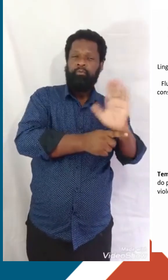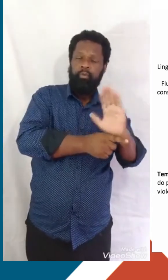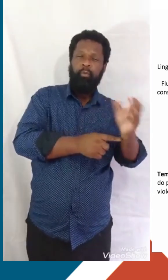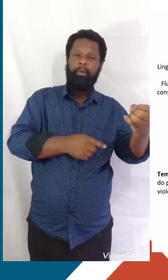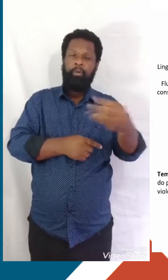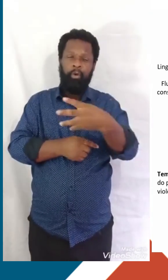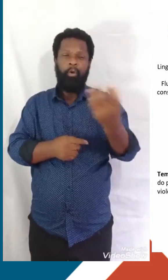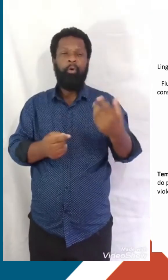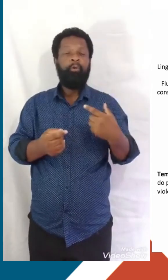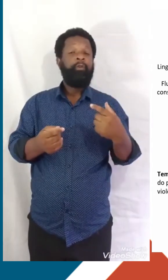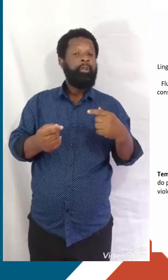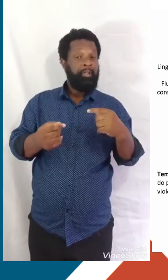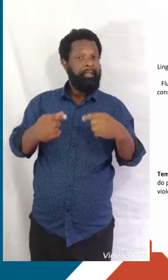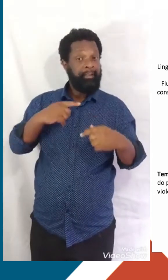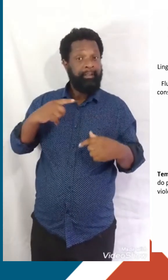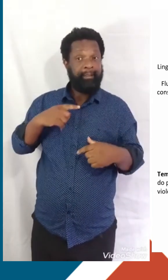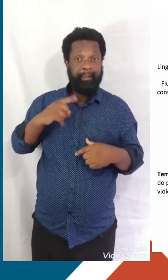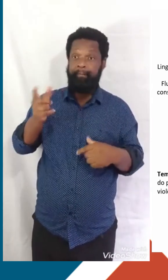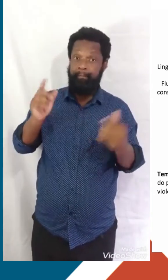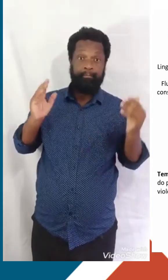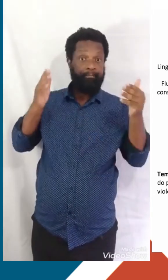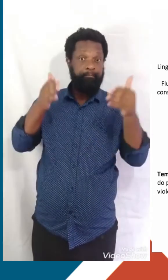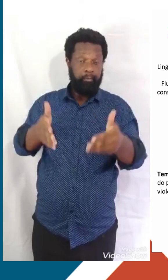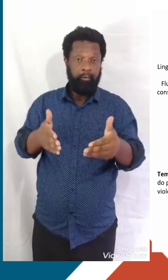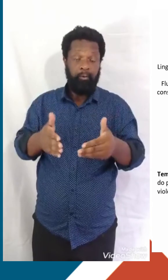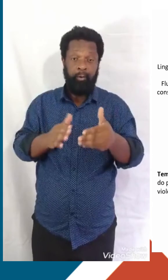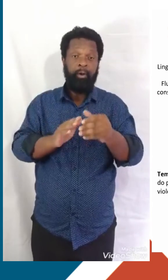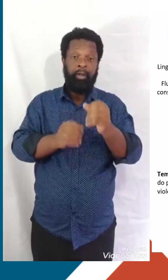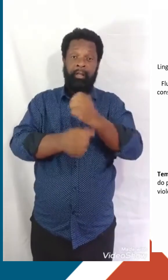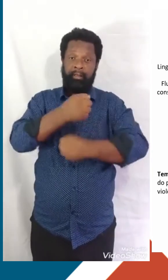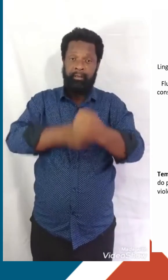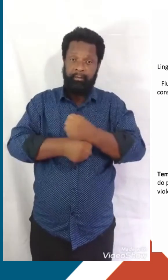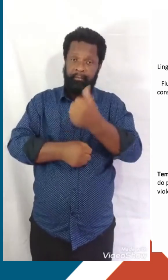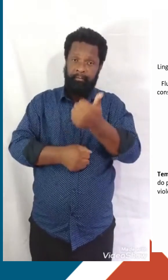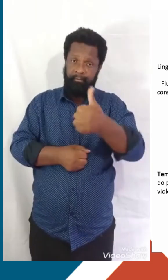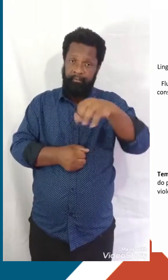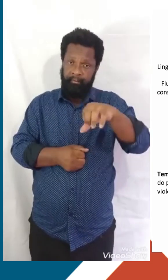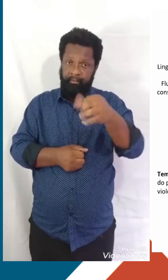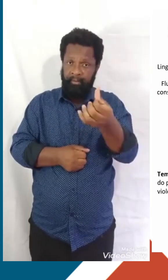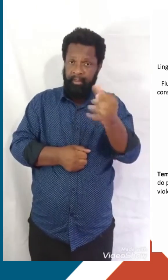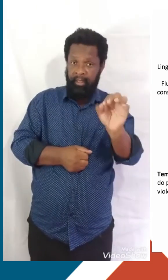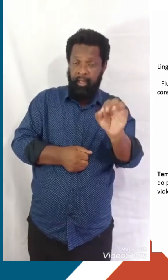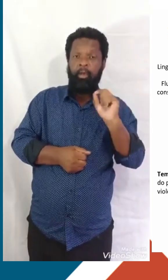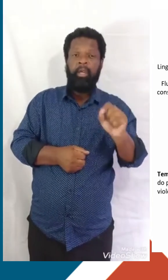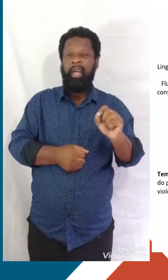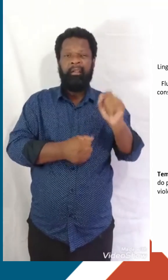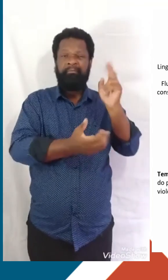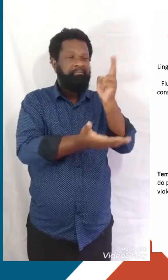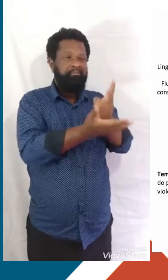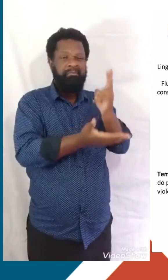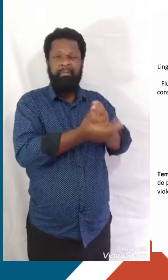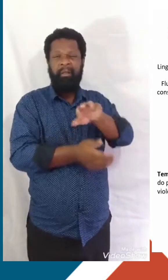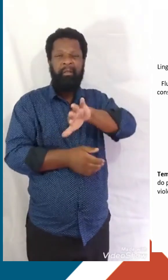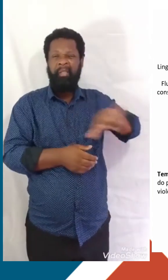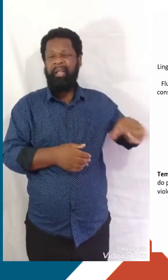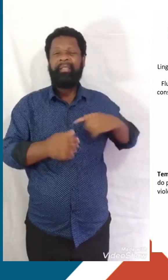novo vão estar muito presentes na década de 60. A contracultura, com